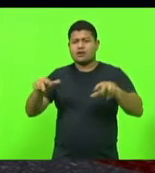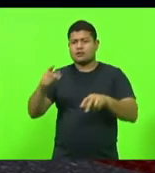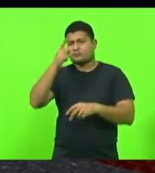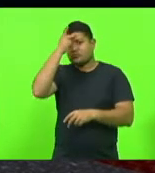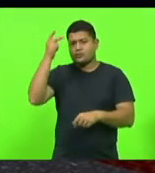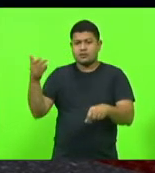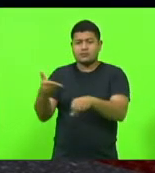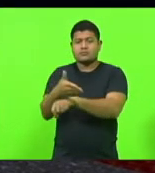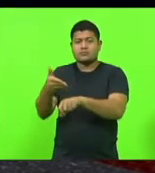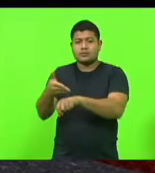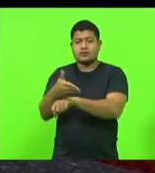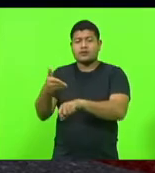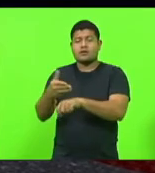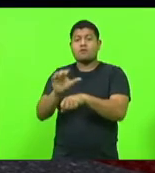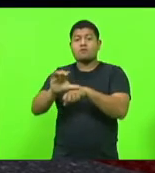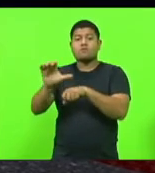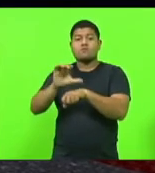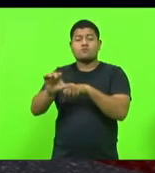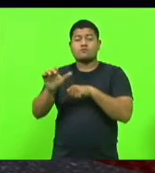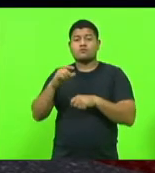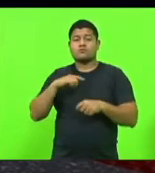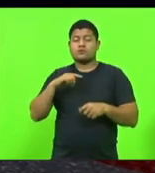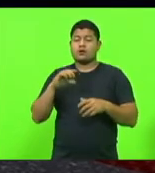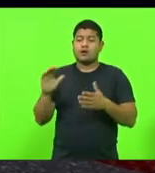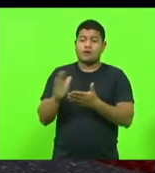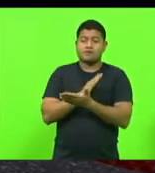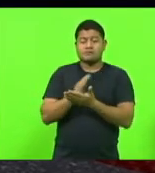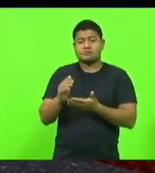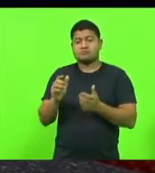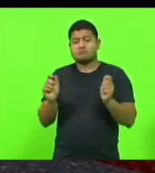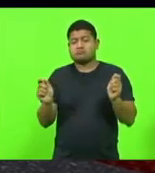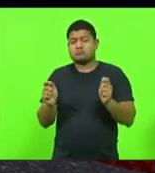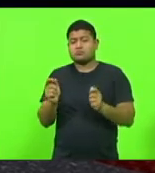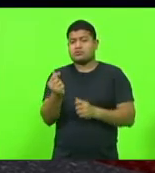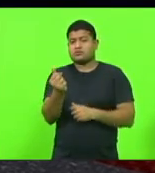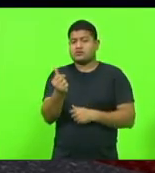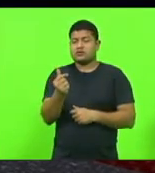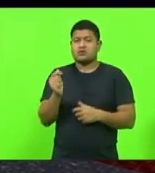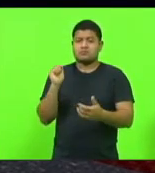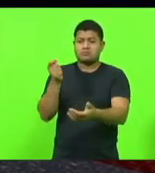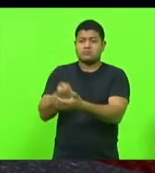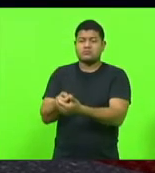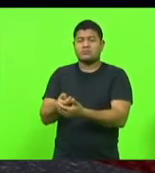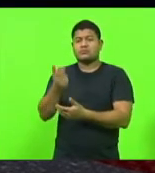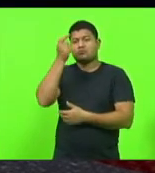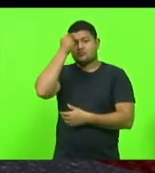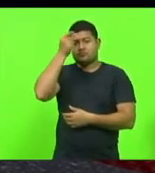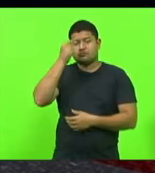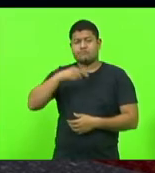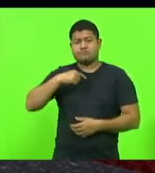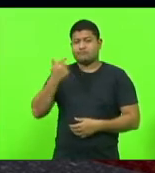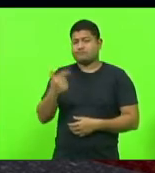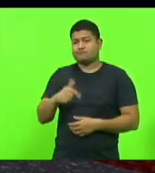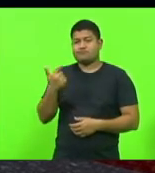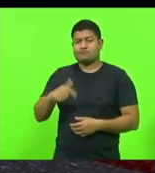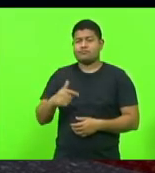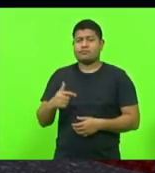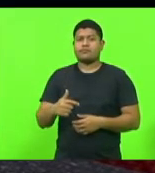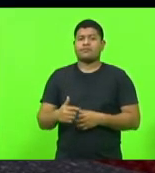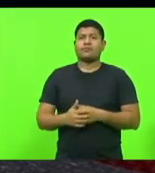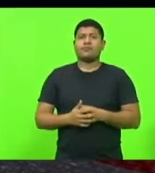inclusive pessoas que não teriam, talvez, condições, muitas delas, com certeza, não teriam condições de frequentar uma